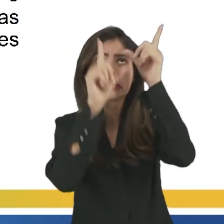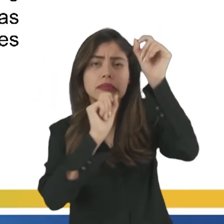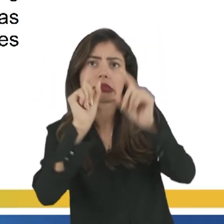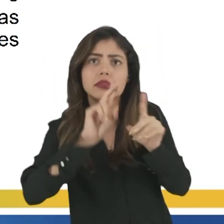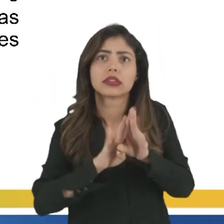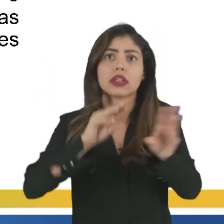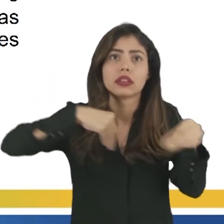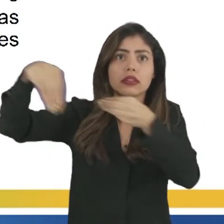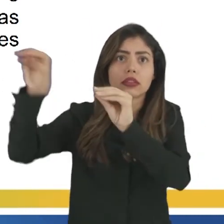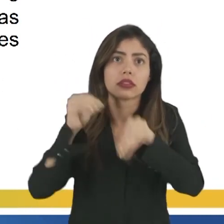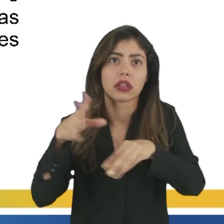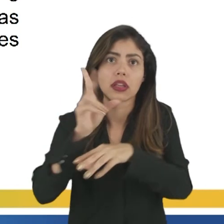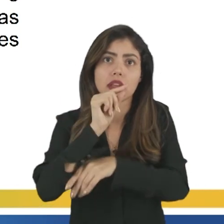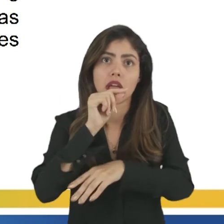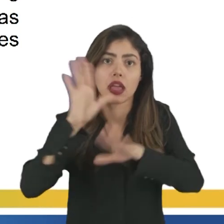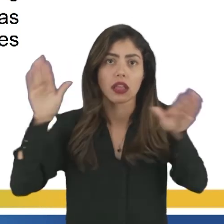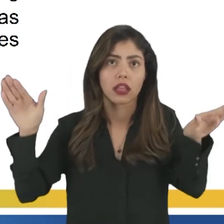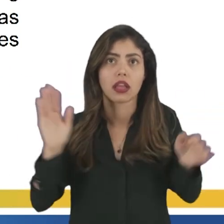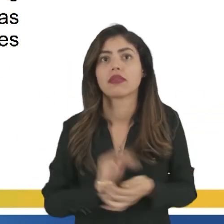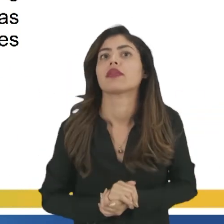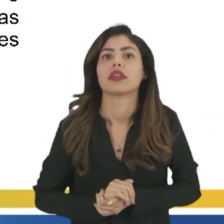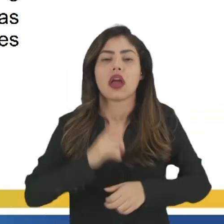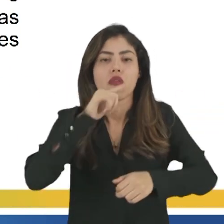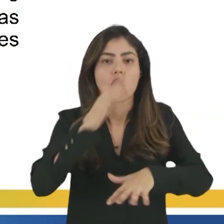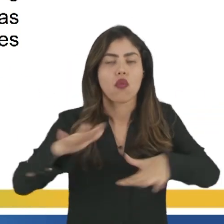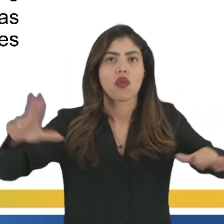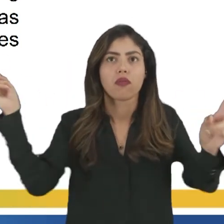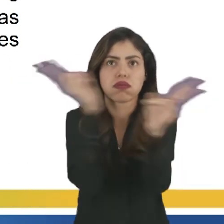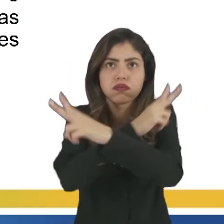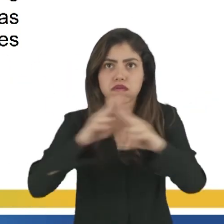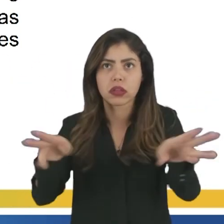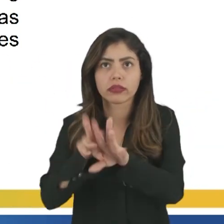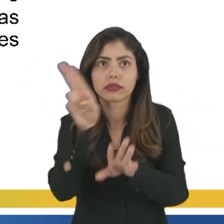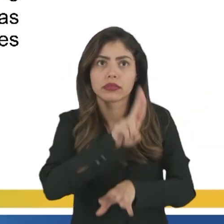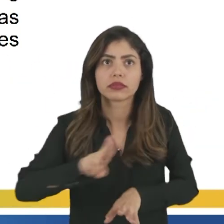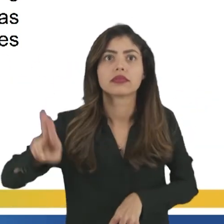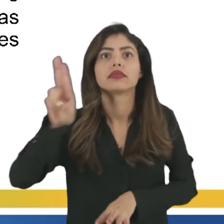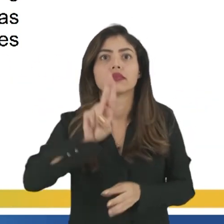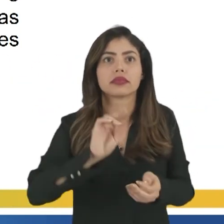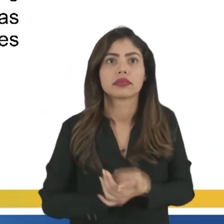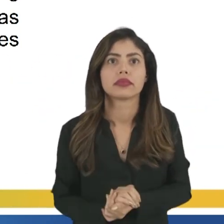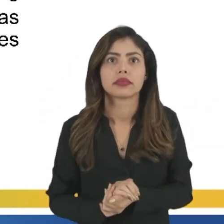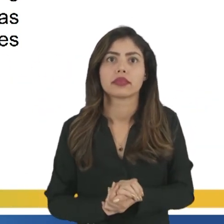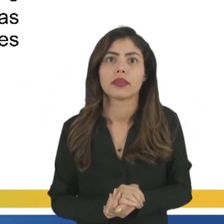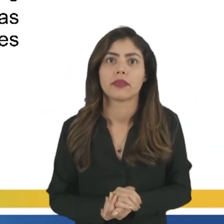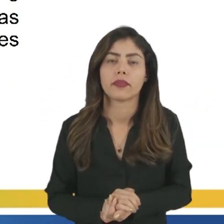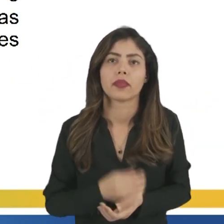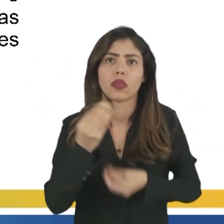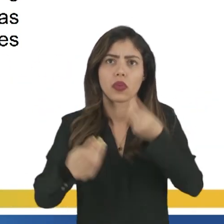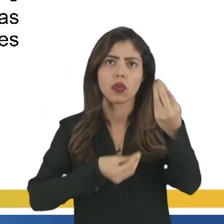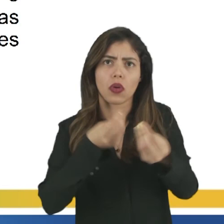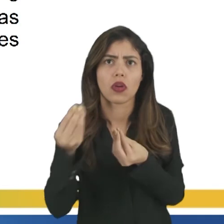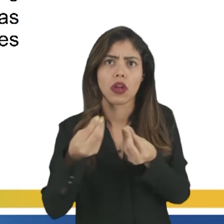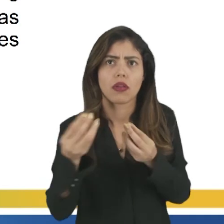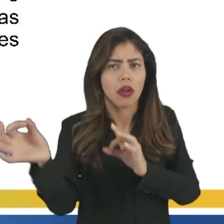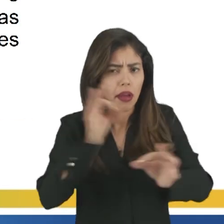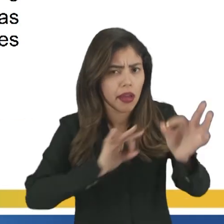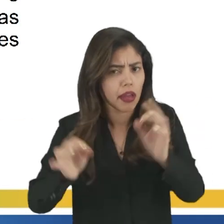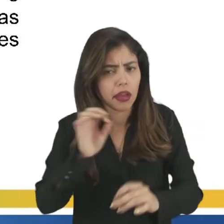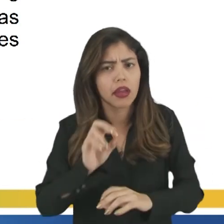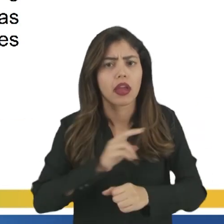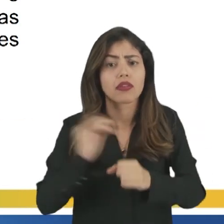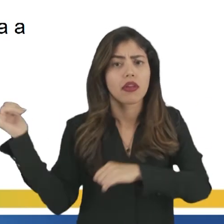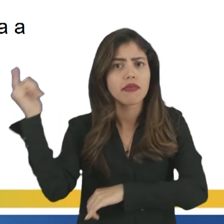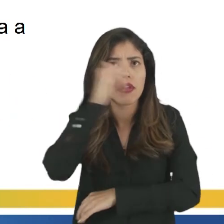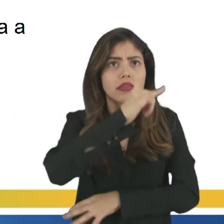e as migrações das aves, né? As correntes marítimas e os ventos. E eles utilizavam esses fenômenos como meio de orientação em